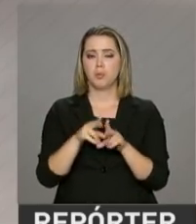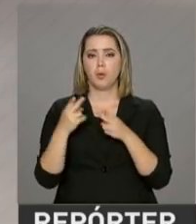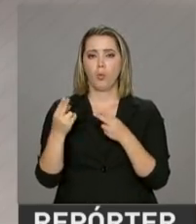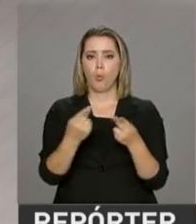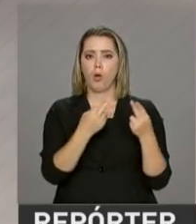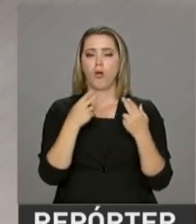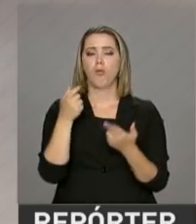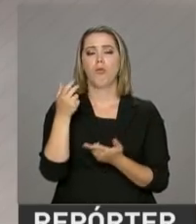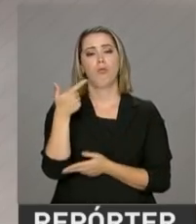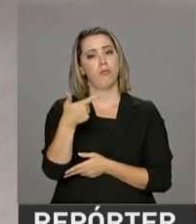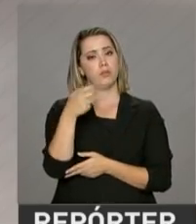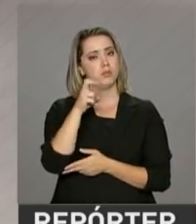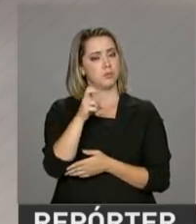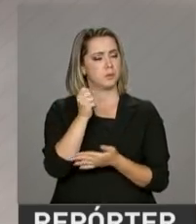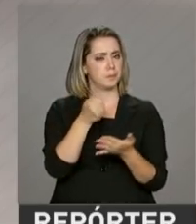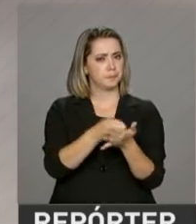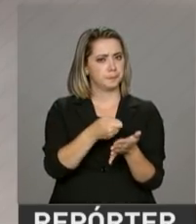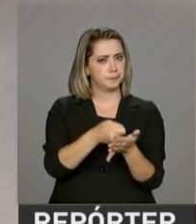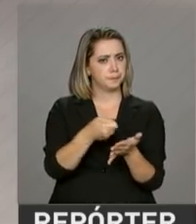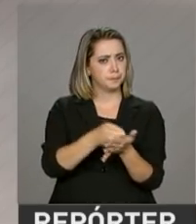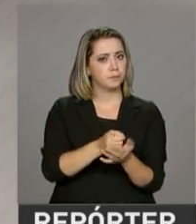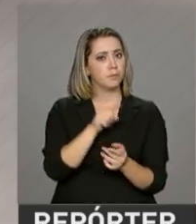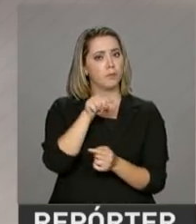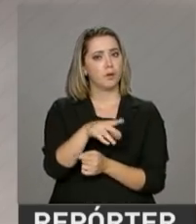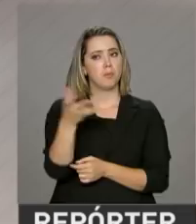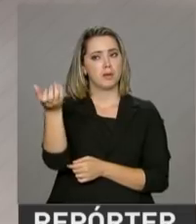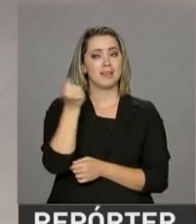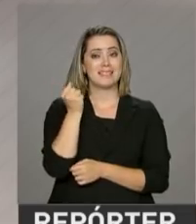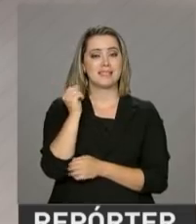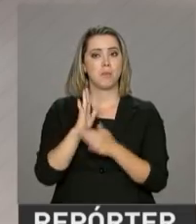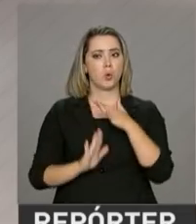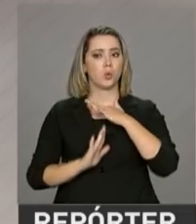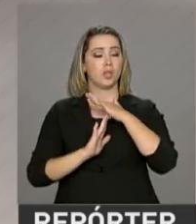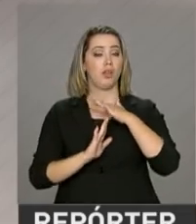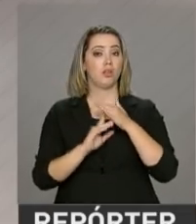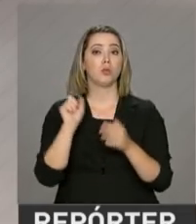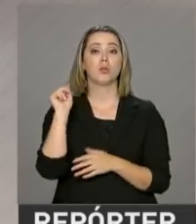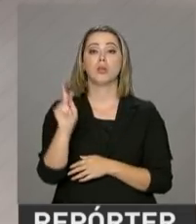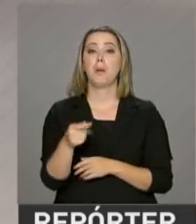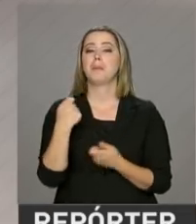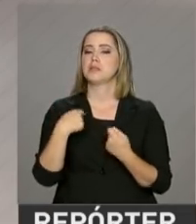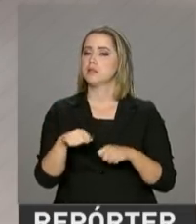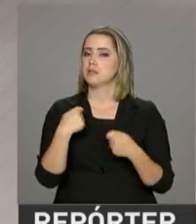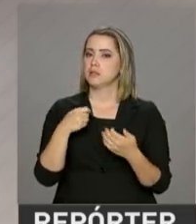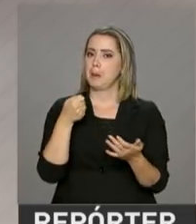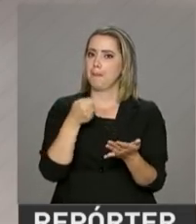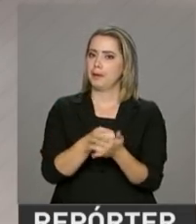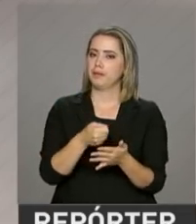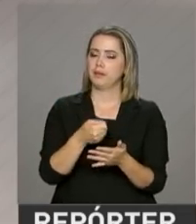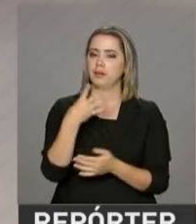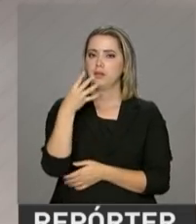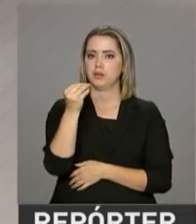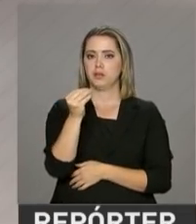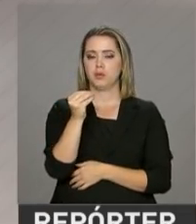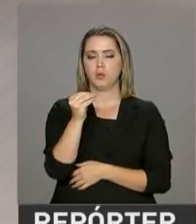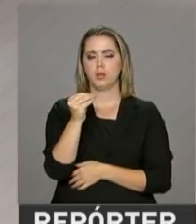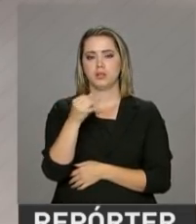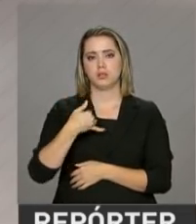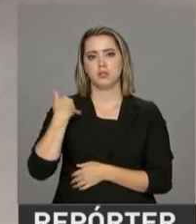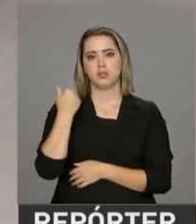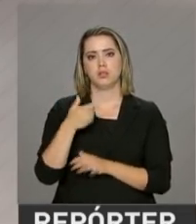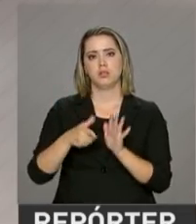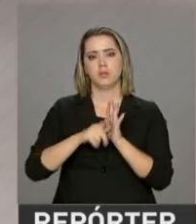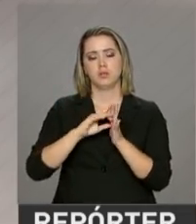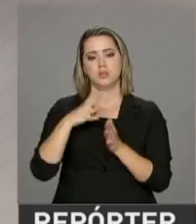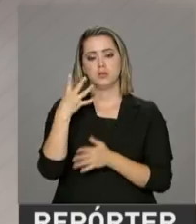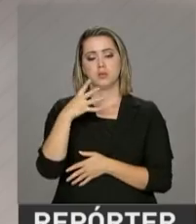igual, 25 anos. Para receber o benefício integral, a pessoa vai ter de contribuir por 40 anos e não 49 anos,